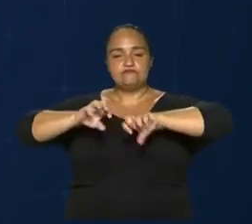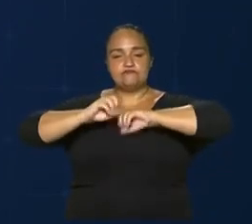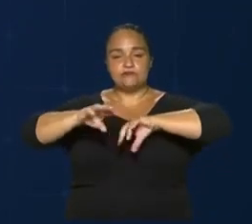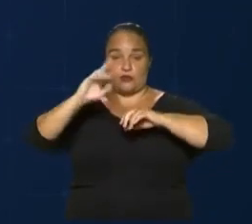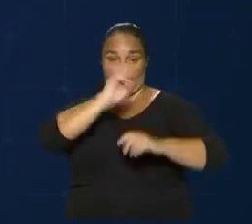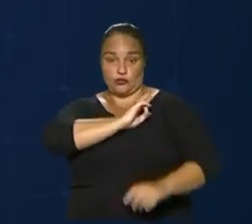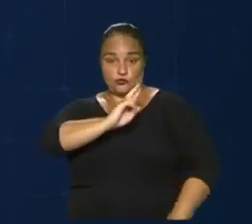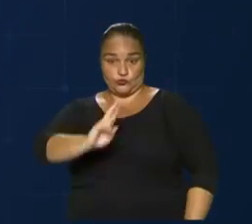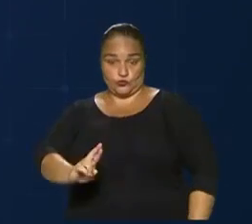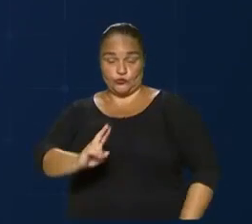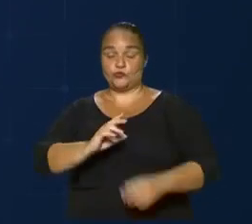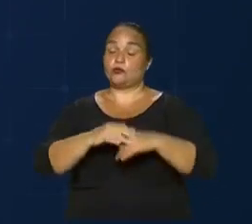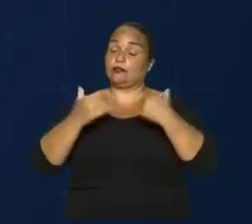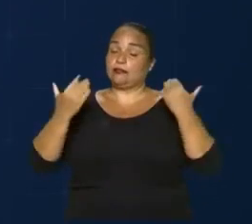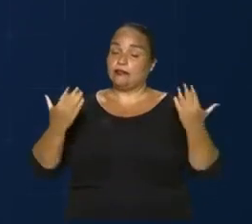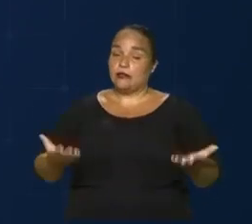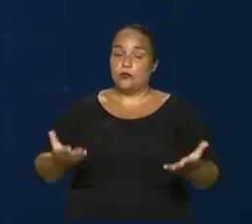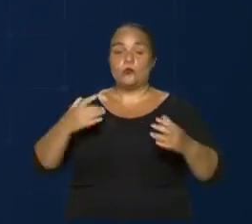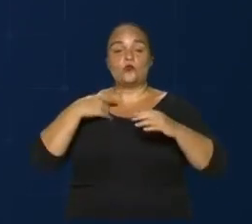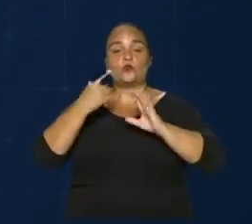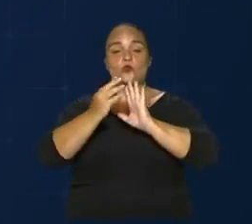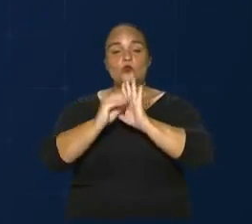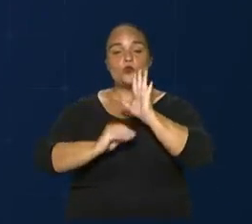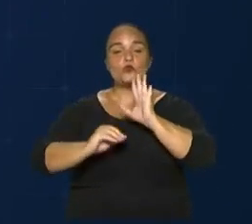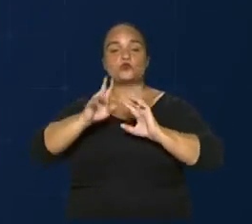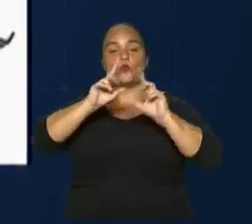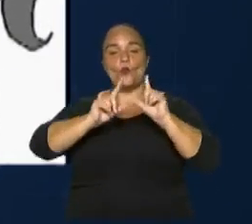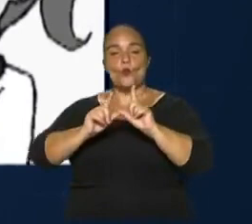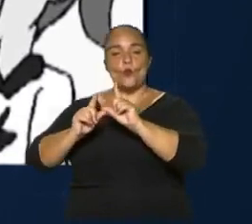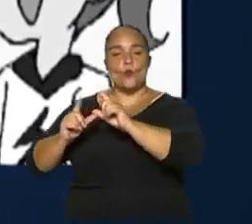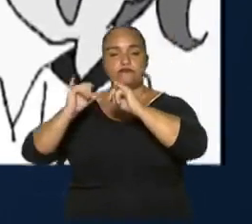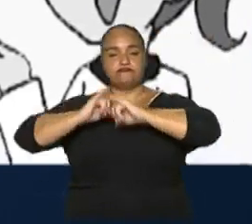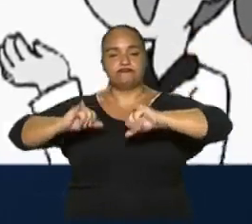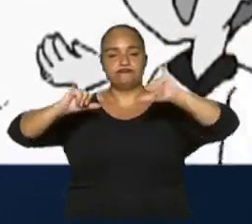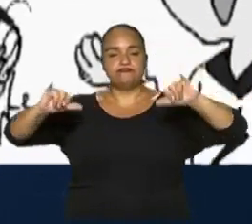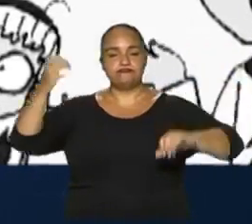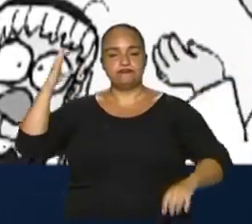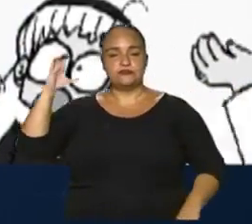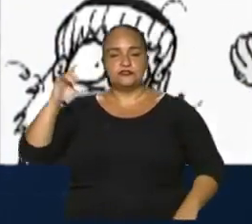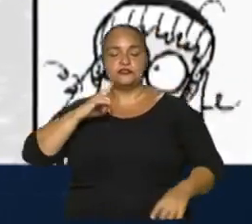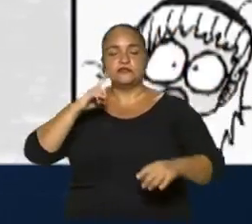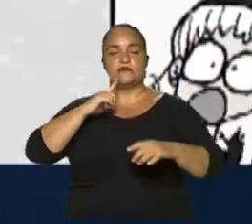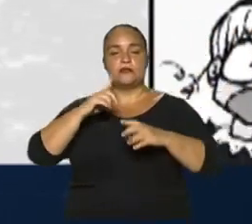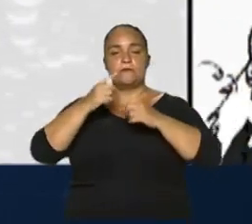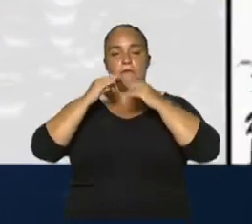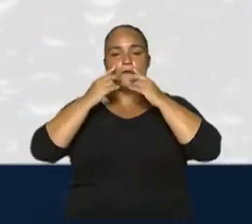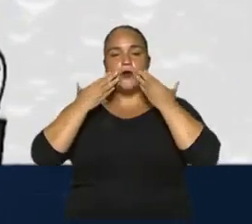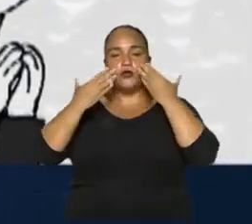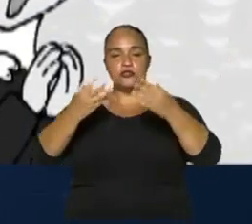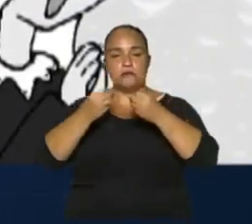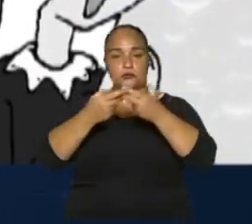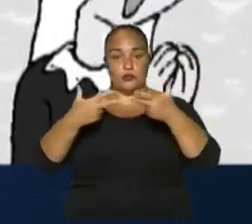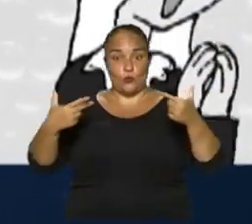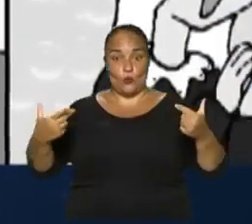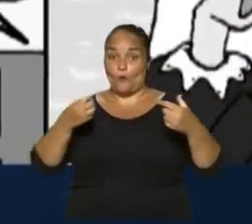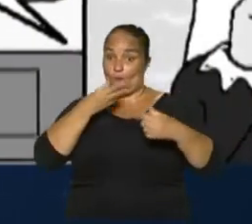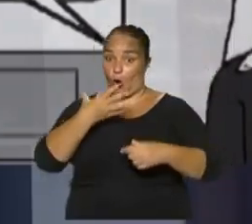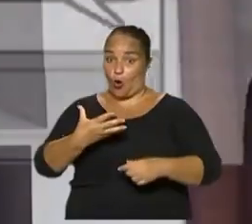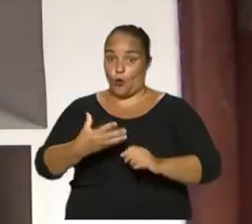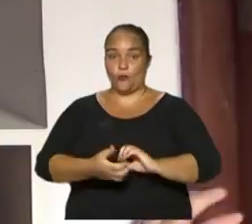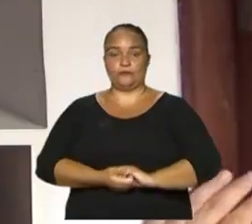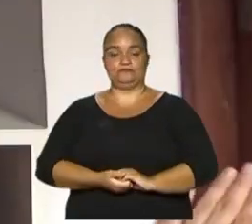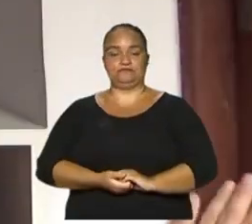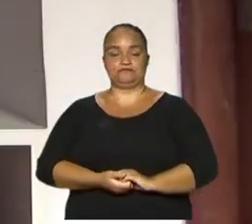religioso. Desde então, o uso dos quadrinhos para divulgação científica tem se mostrado muito eficaz.